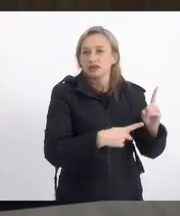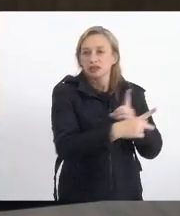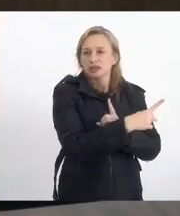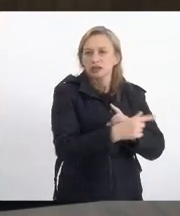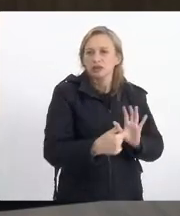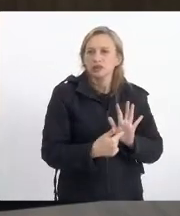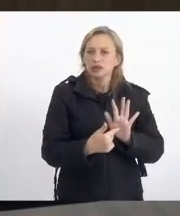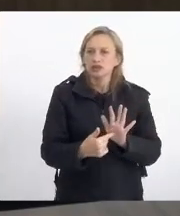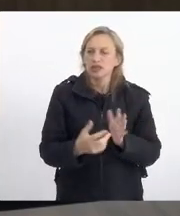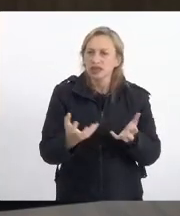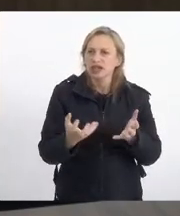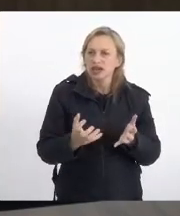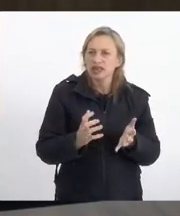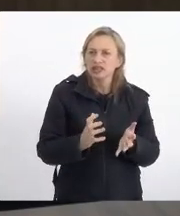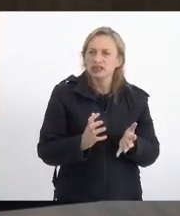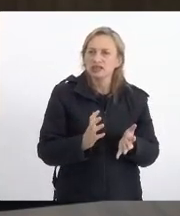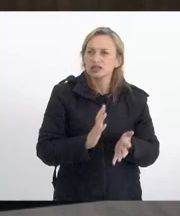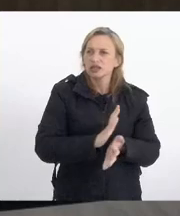explícita de exterminar